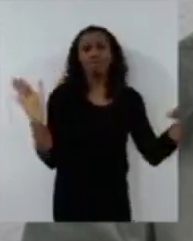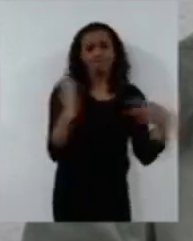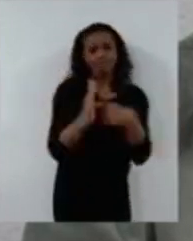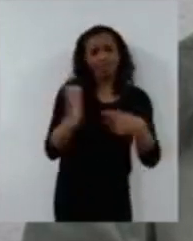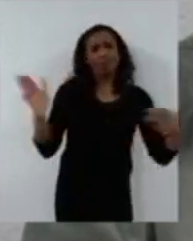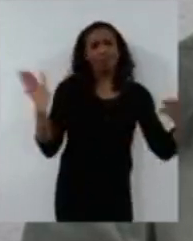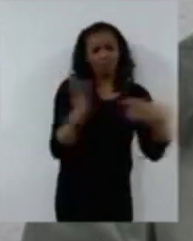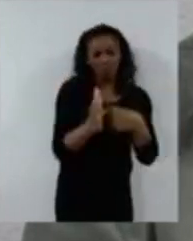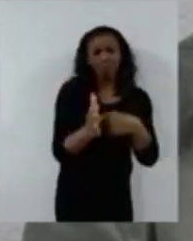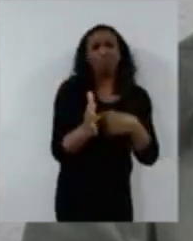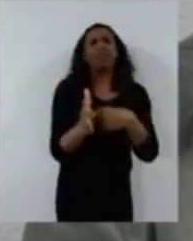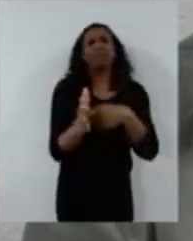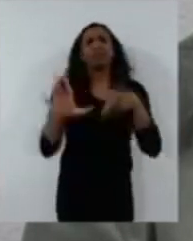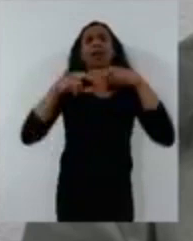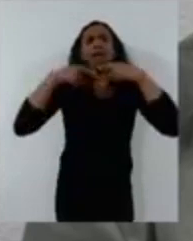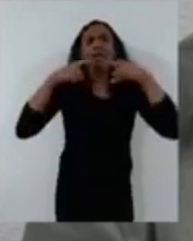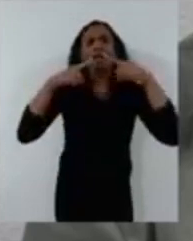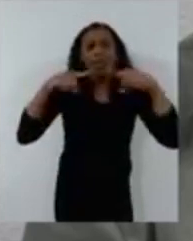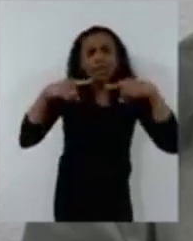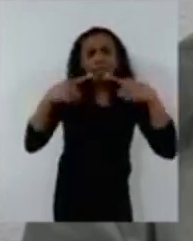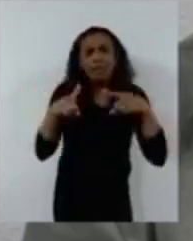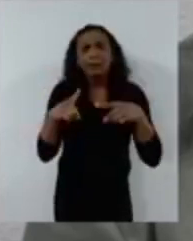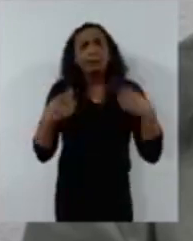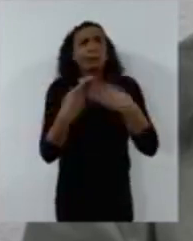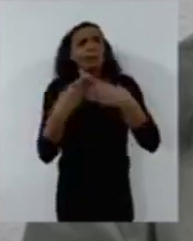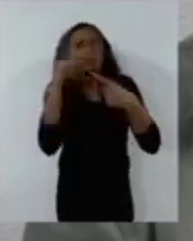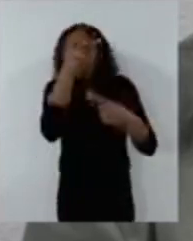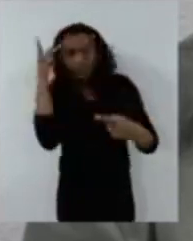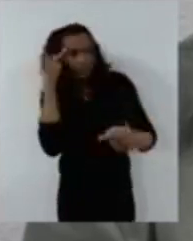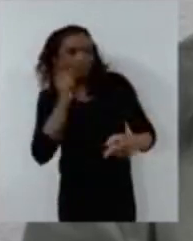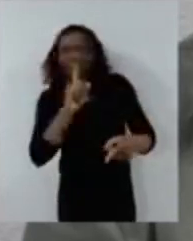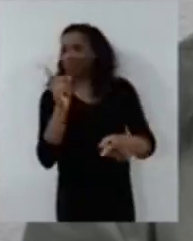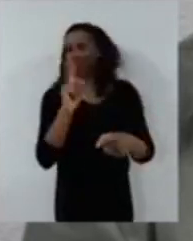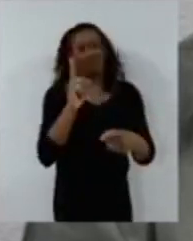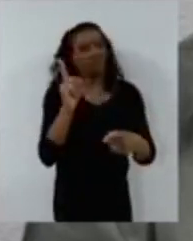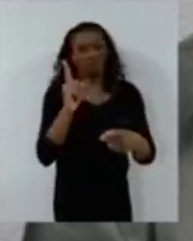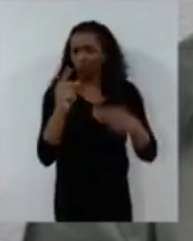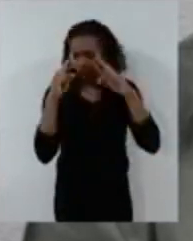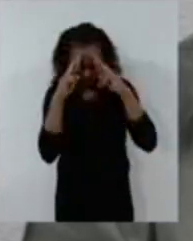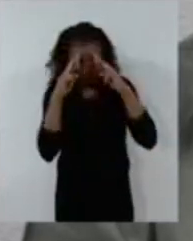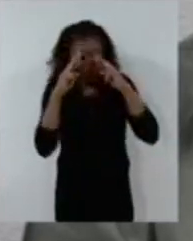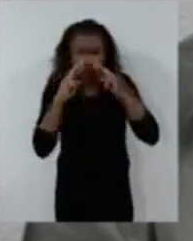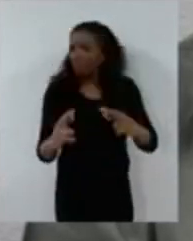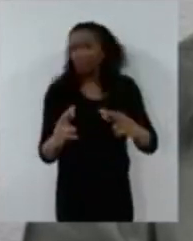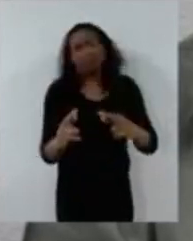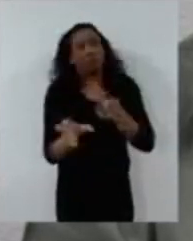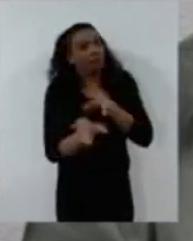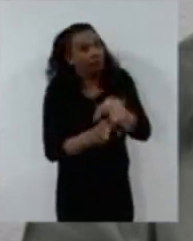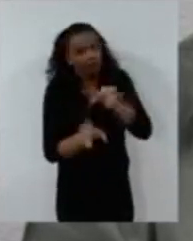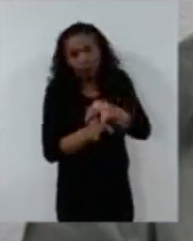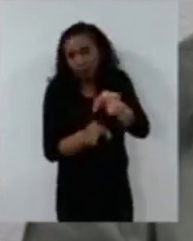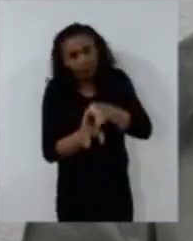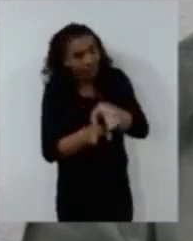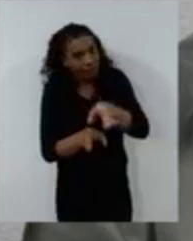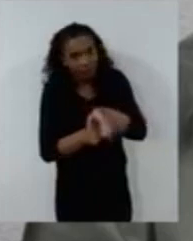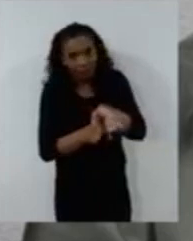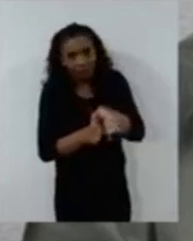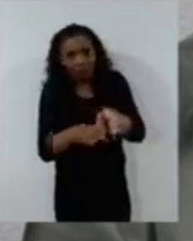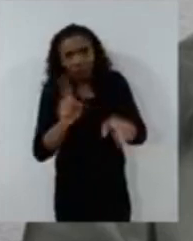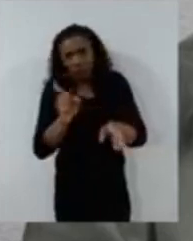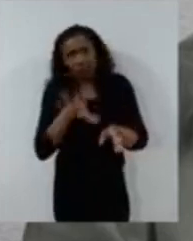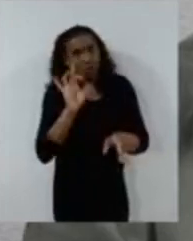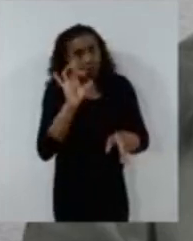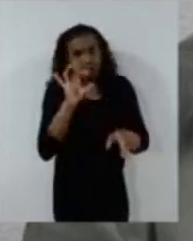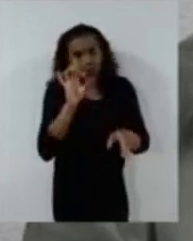estabelecimentos e pessoas que não estão cumprindo as orientações, não só do